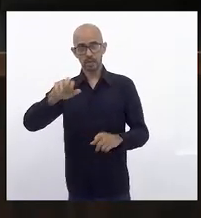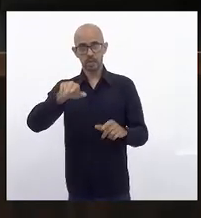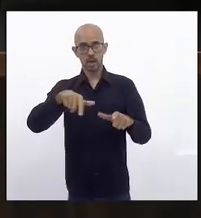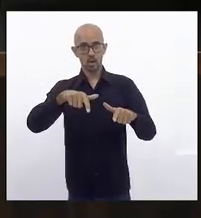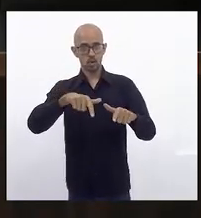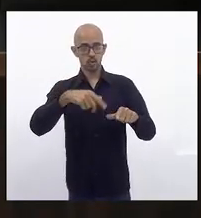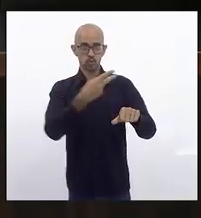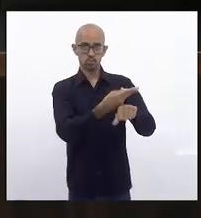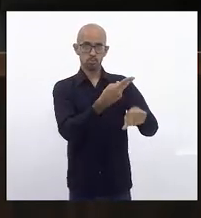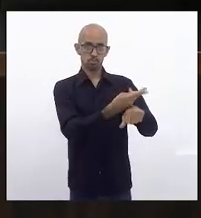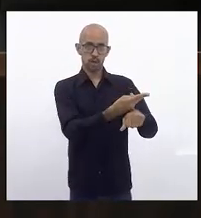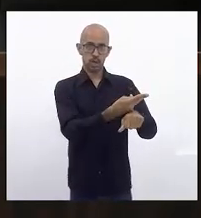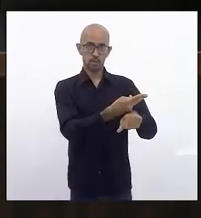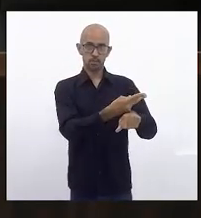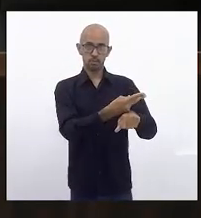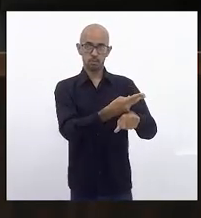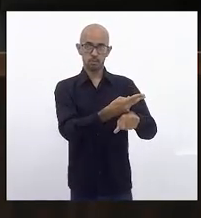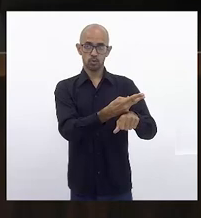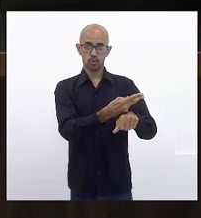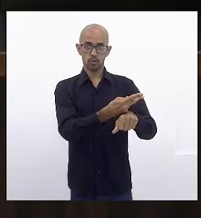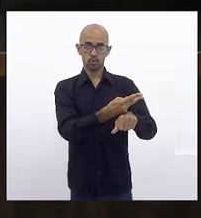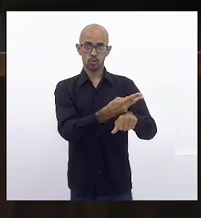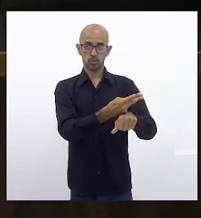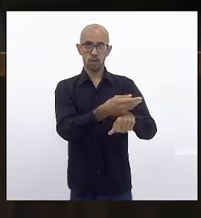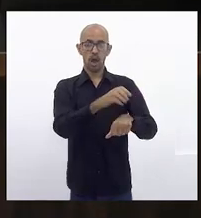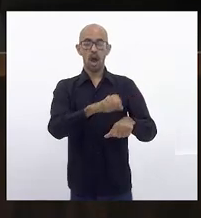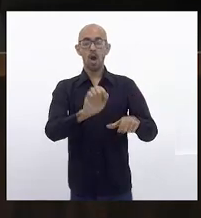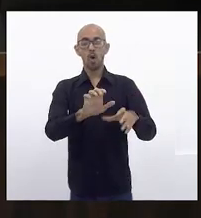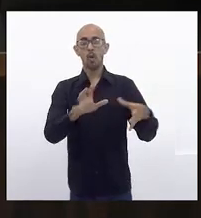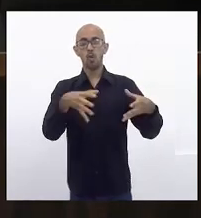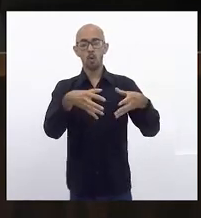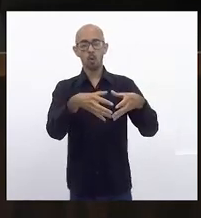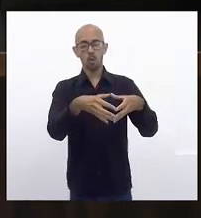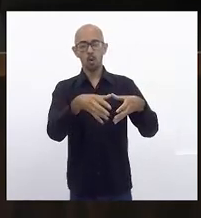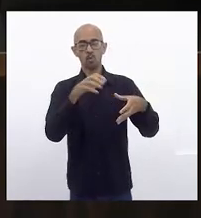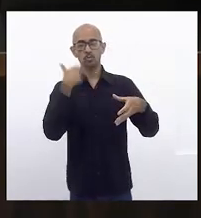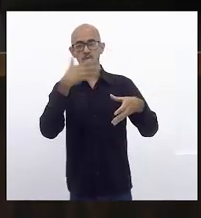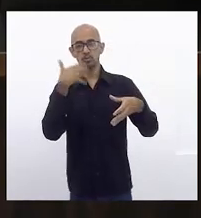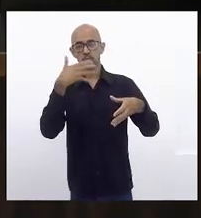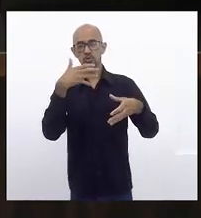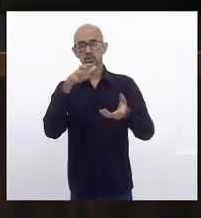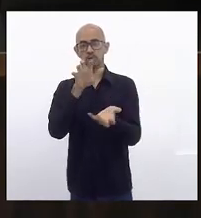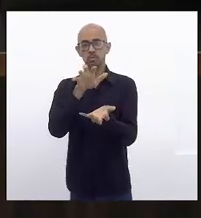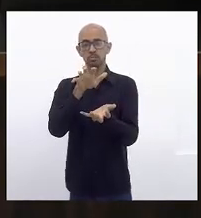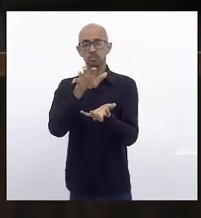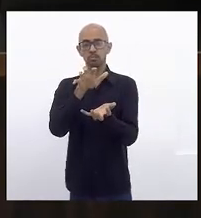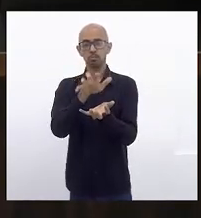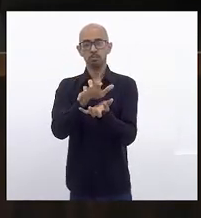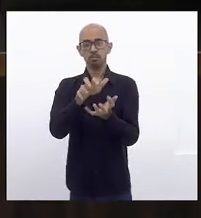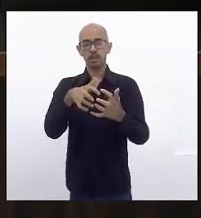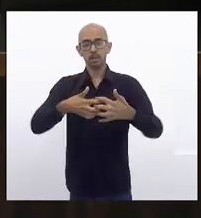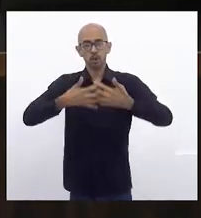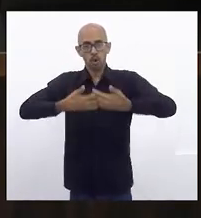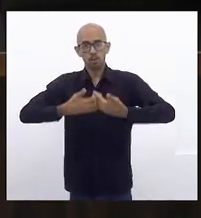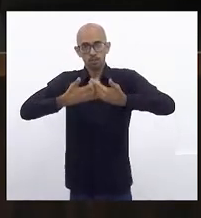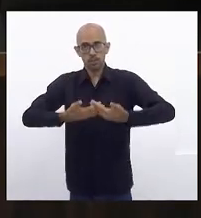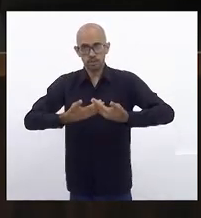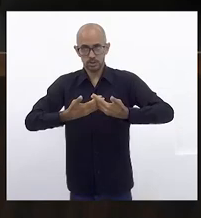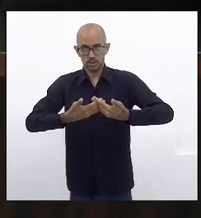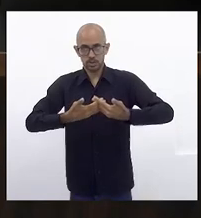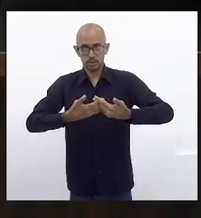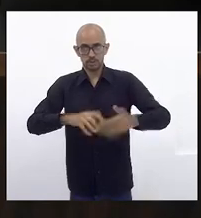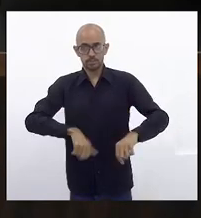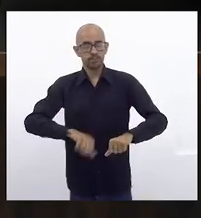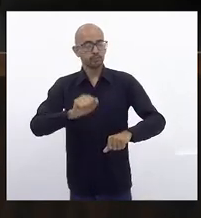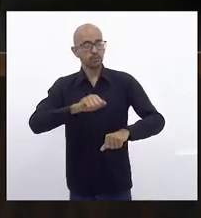cultural e material do Estado do Rio de Janeiro ao Coral das Meninas Cantoras de Petrópolis, para citar a Comissão de Normas Internas e Proposições Externas, favorável, relator deputado